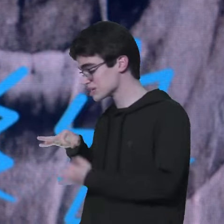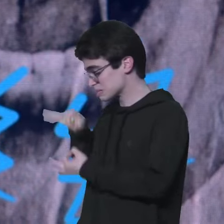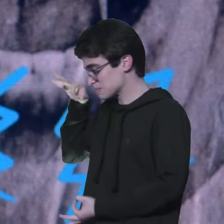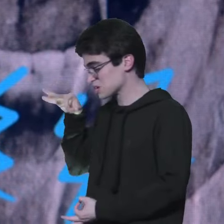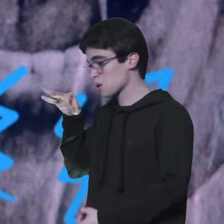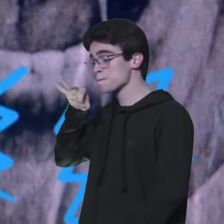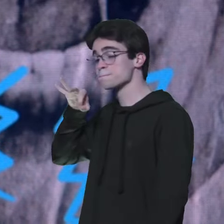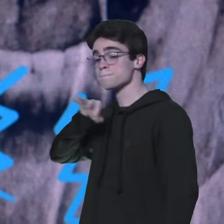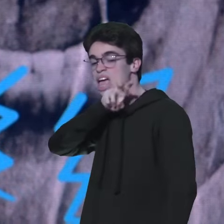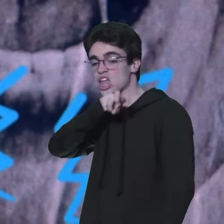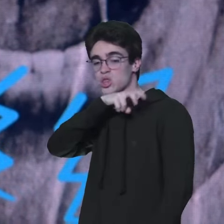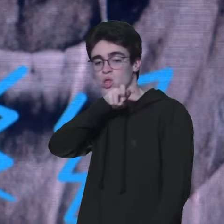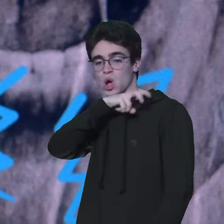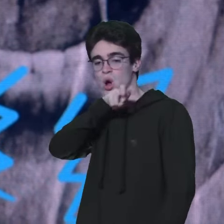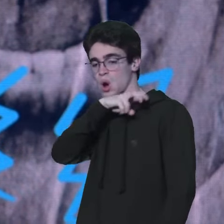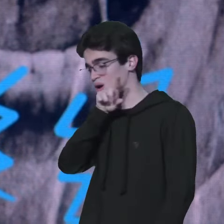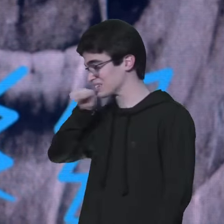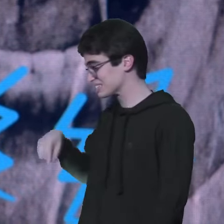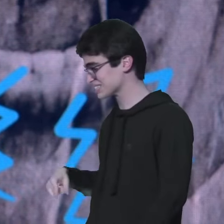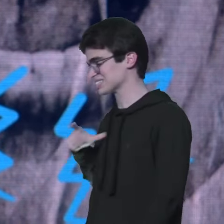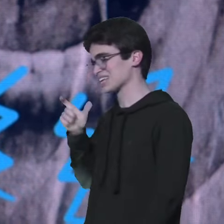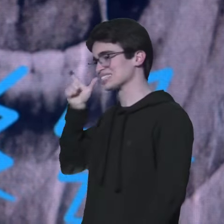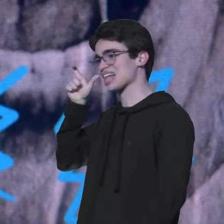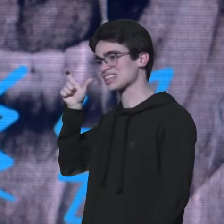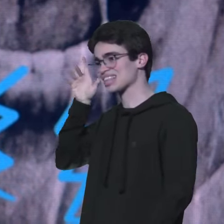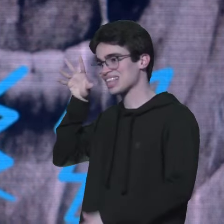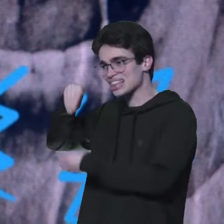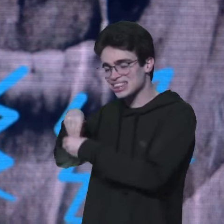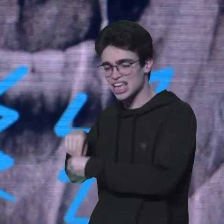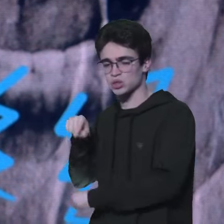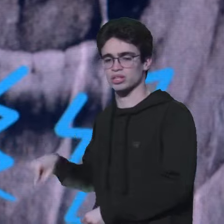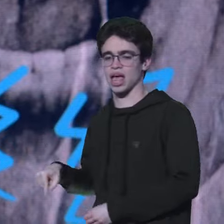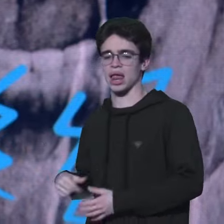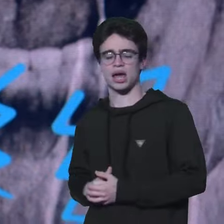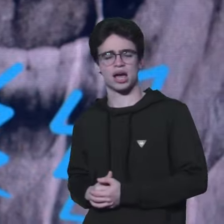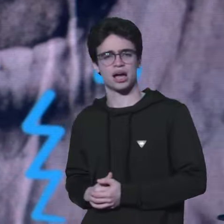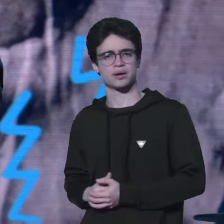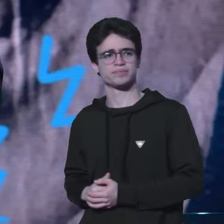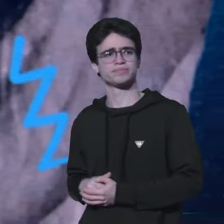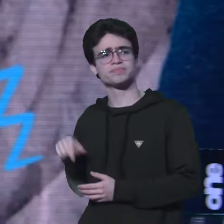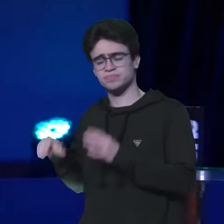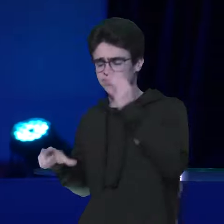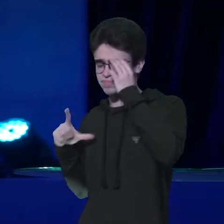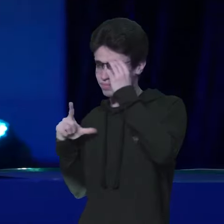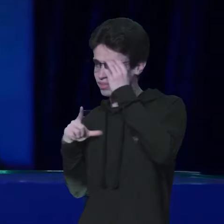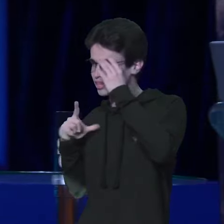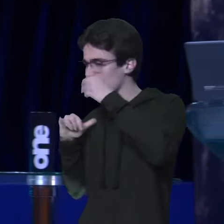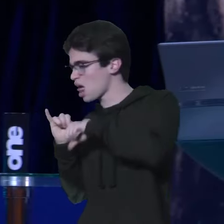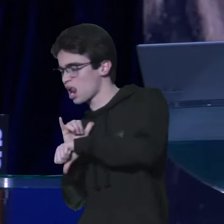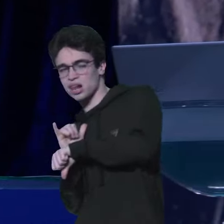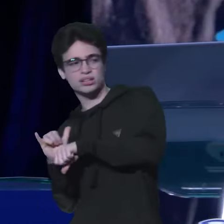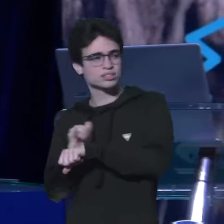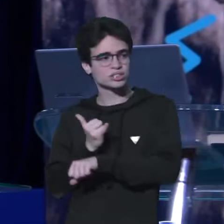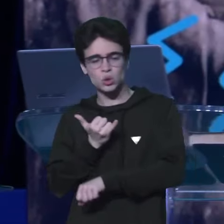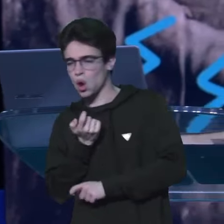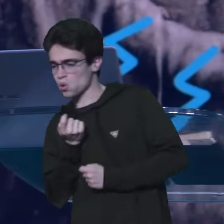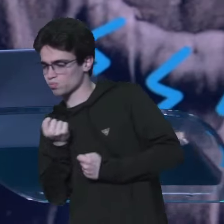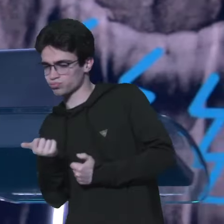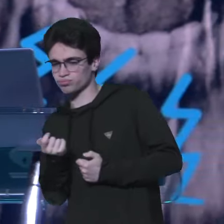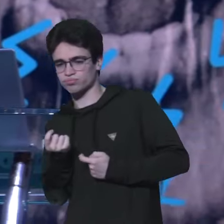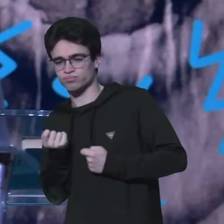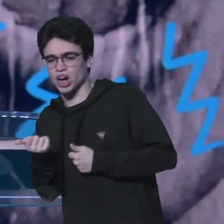o espírito de Satanás, da serpente, que fazia enganações para adivinhar o